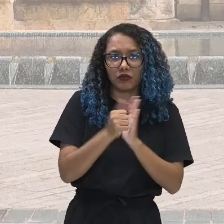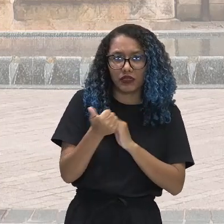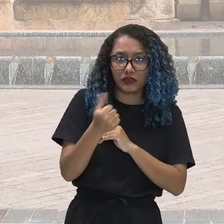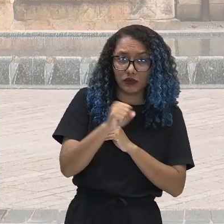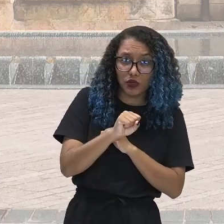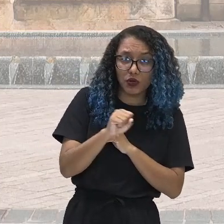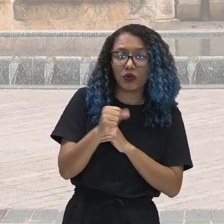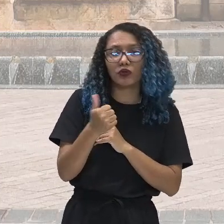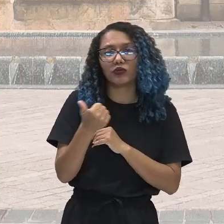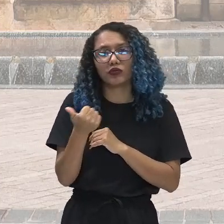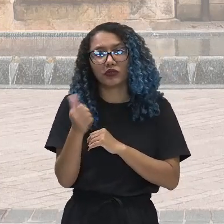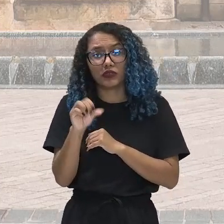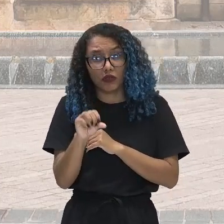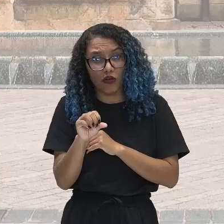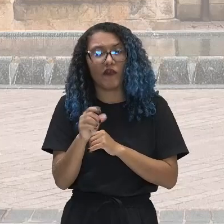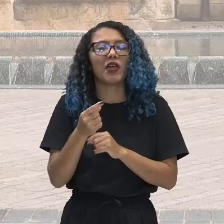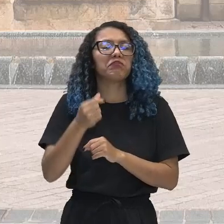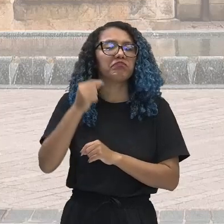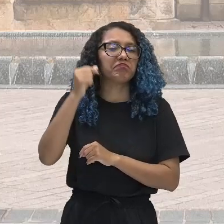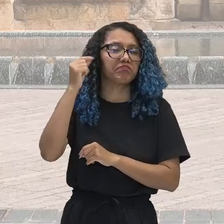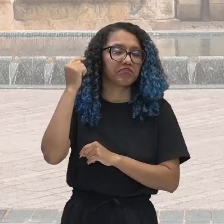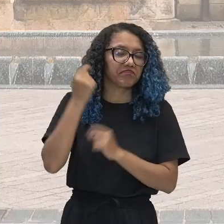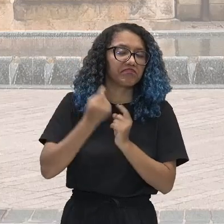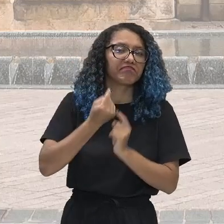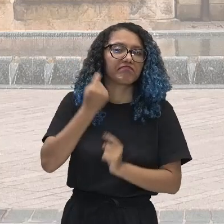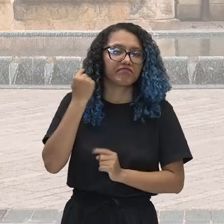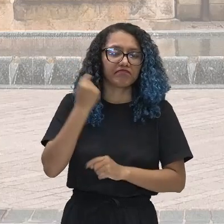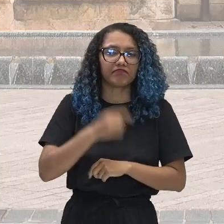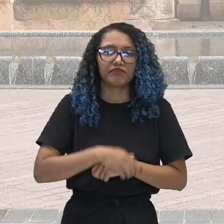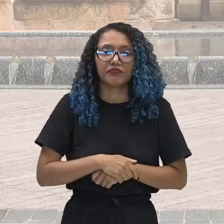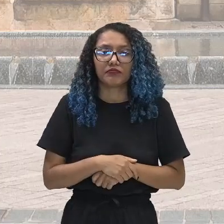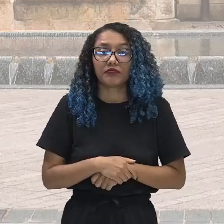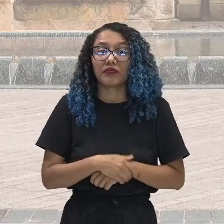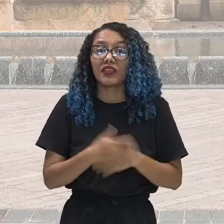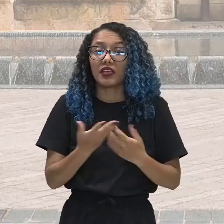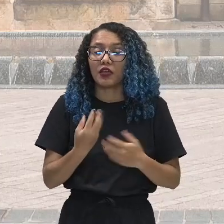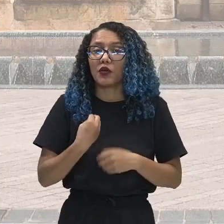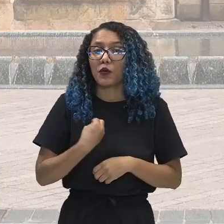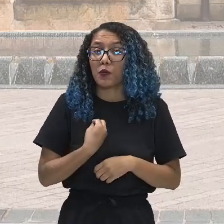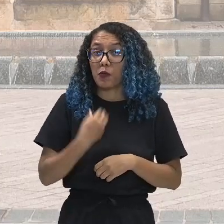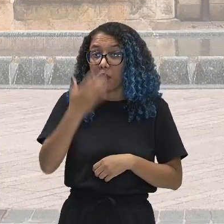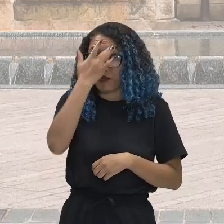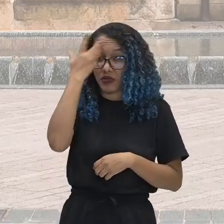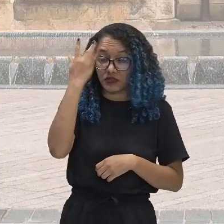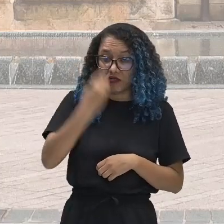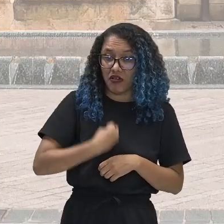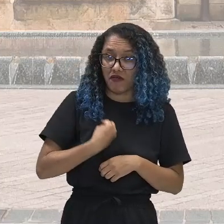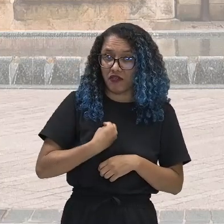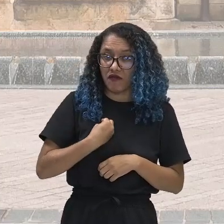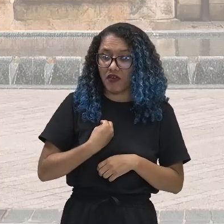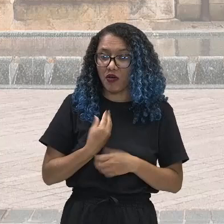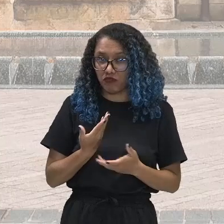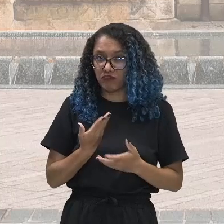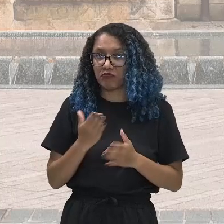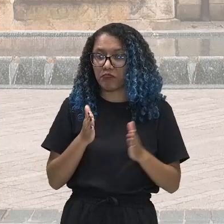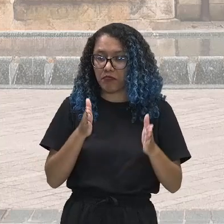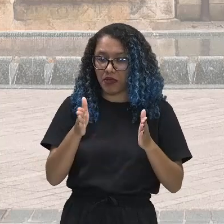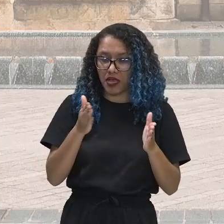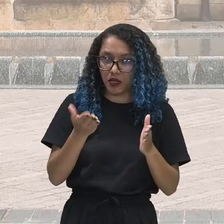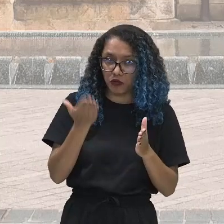seja, é algo muito antigo. E uma pessoa que viveu neste momento em que este prédio, digamos assim,